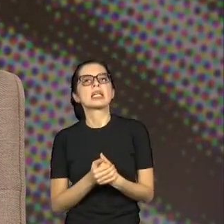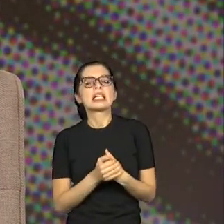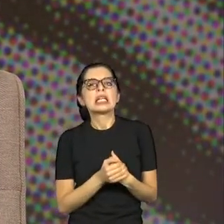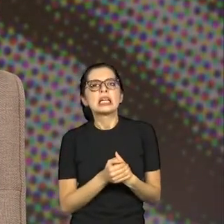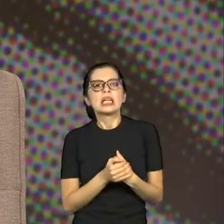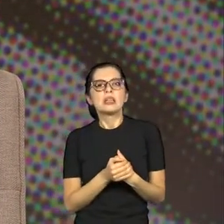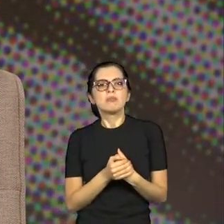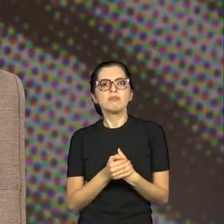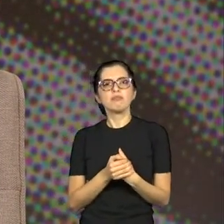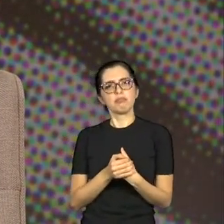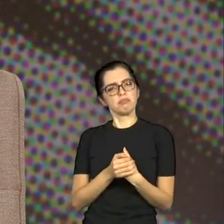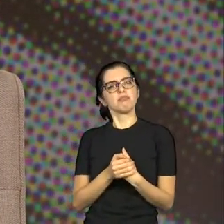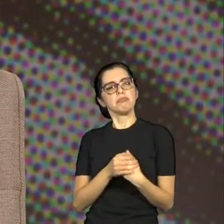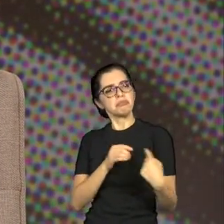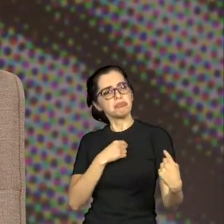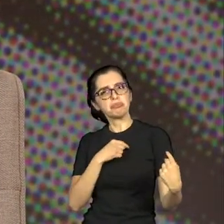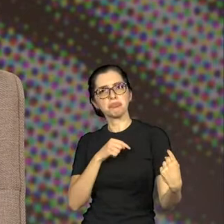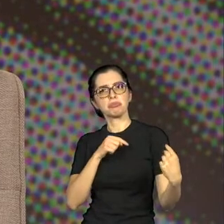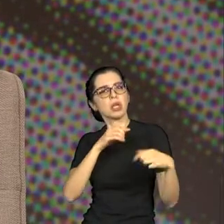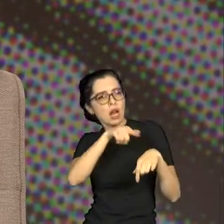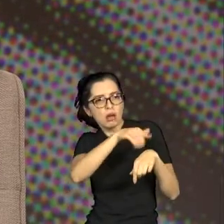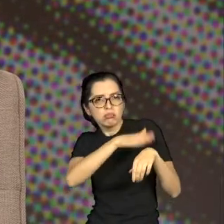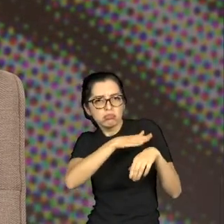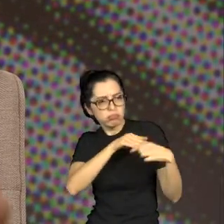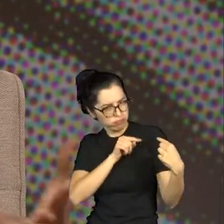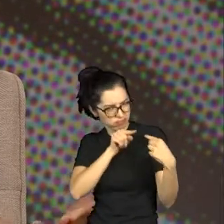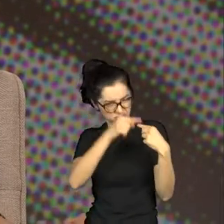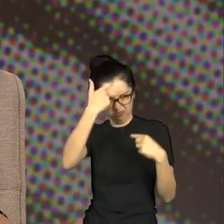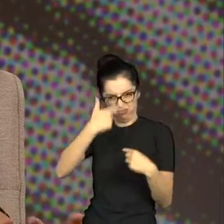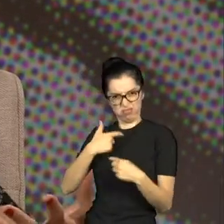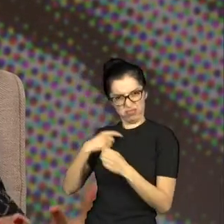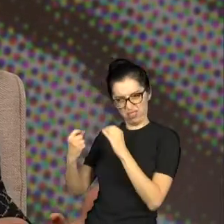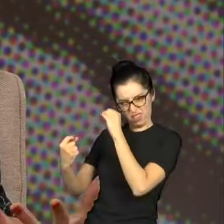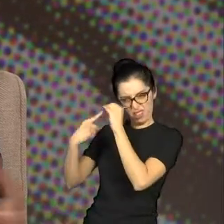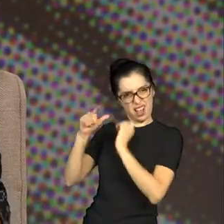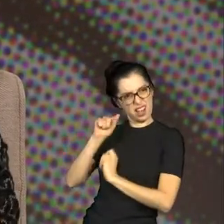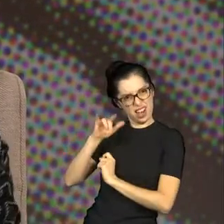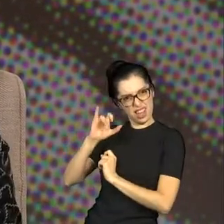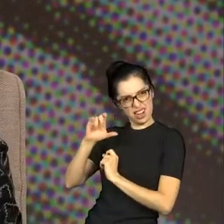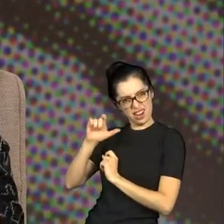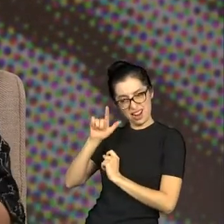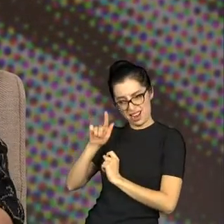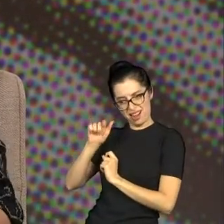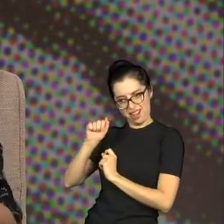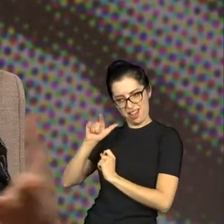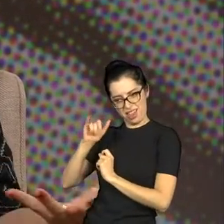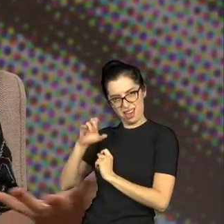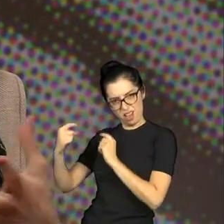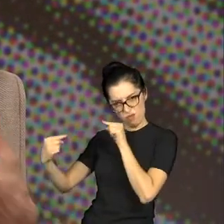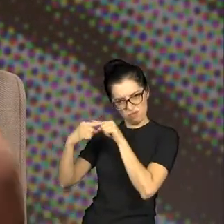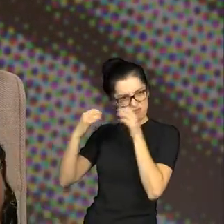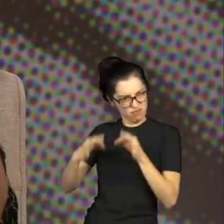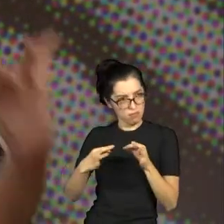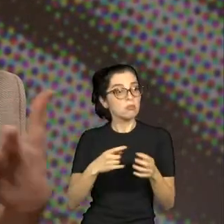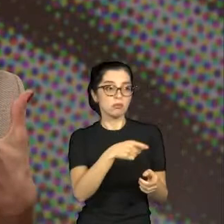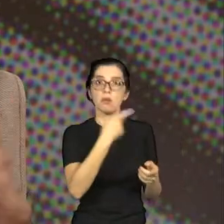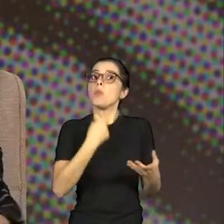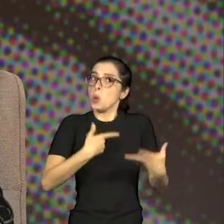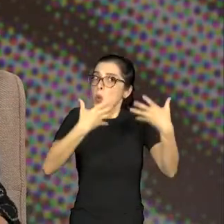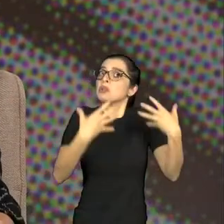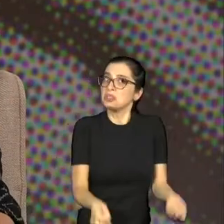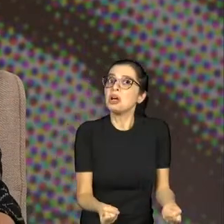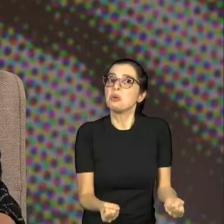Cibele falou, já dirigiu. Eu não fiquei com muito medo, mas eu vou